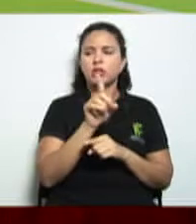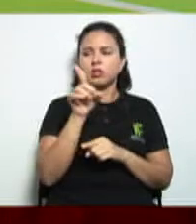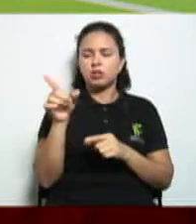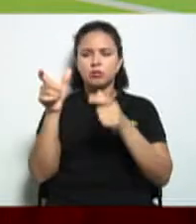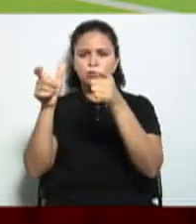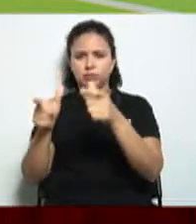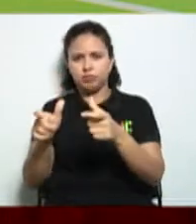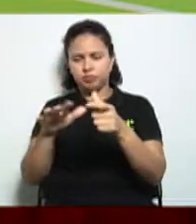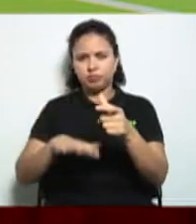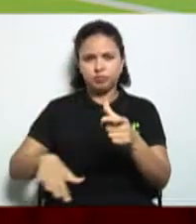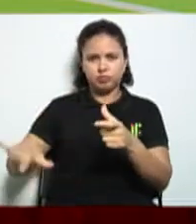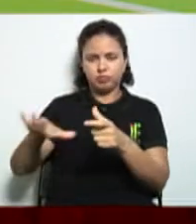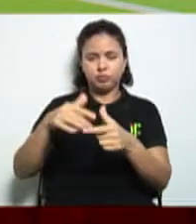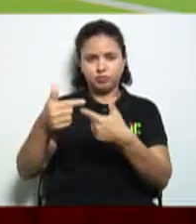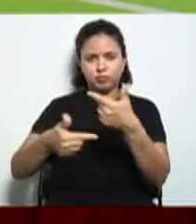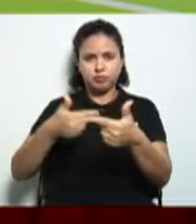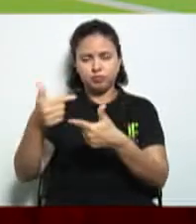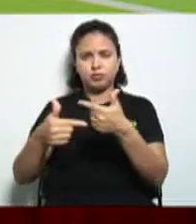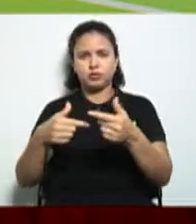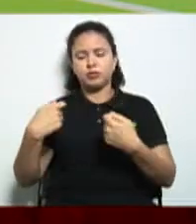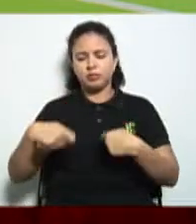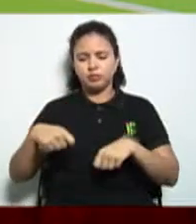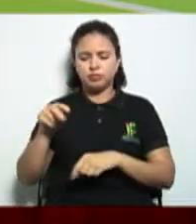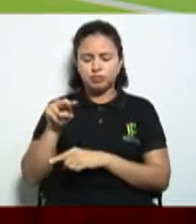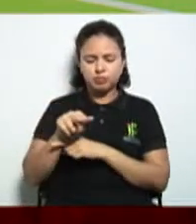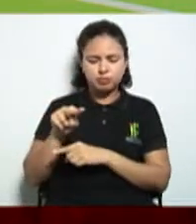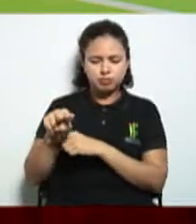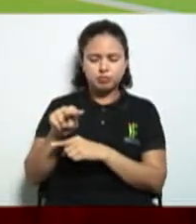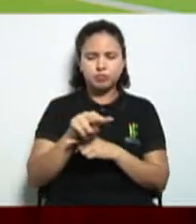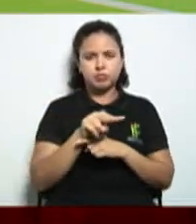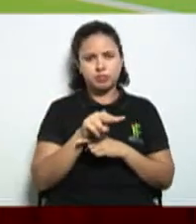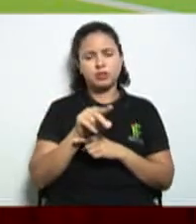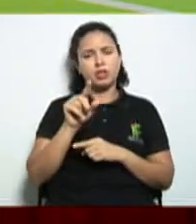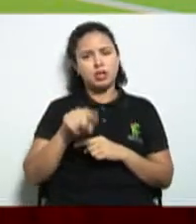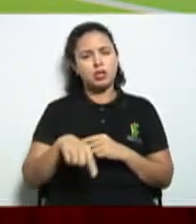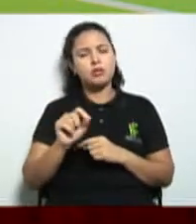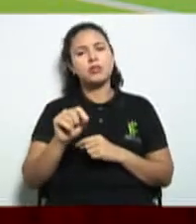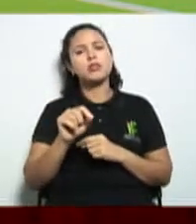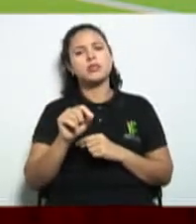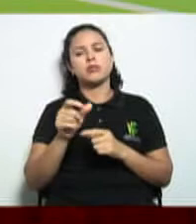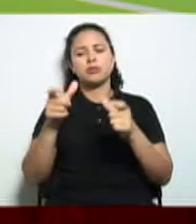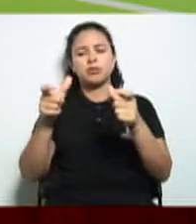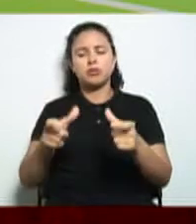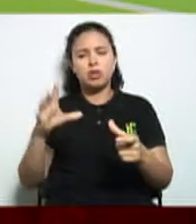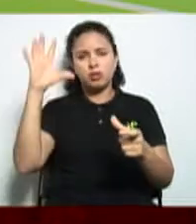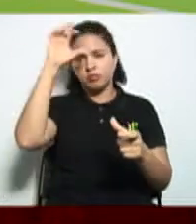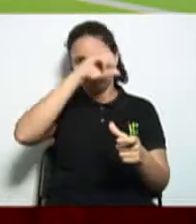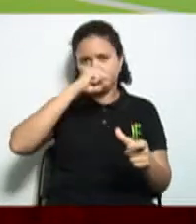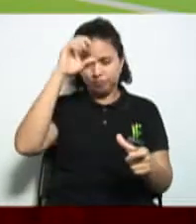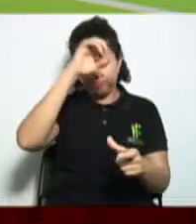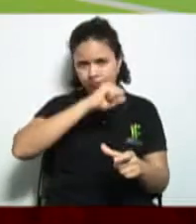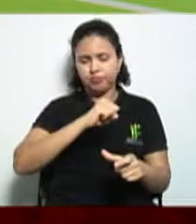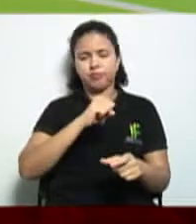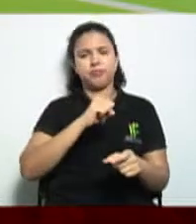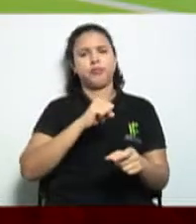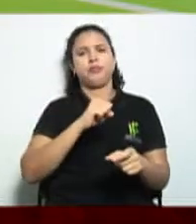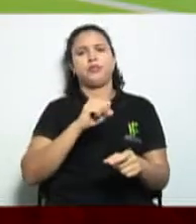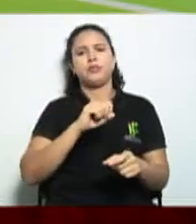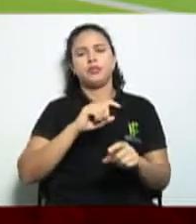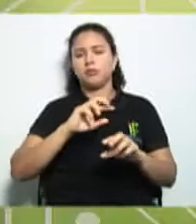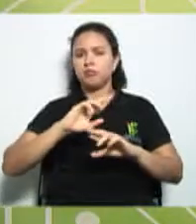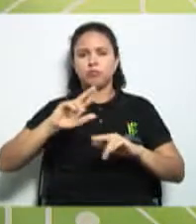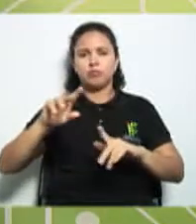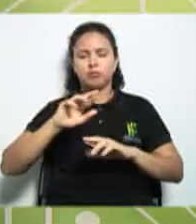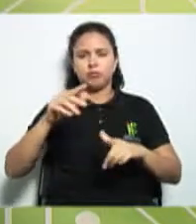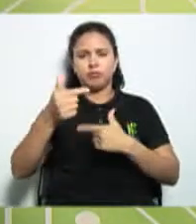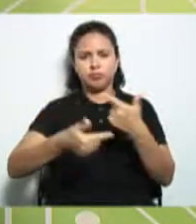ambiente de trabalho. E essa relação vai ser uma relação de aprendizagem, não vai ser uma relação de emprego.